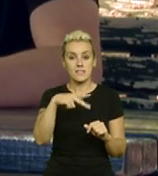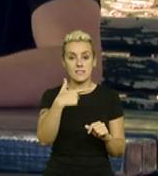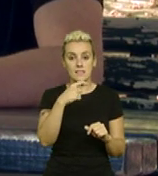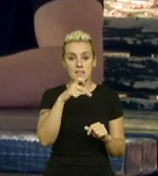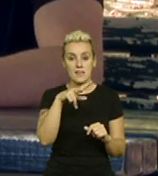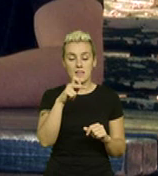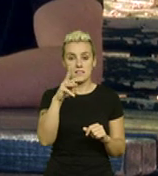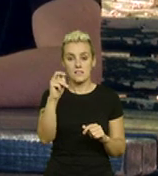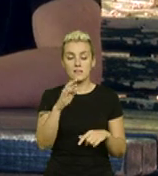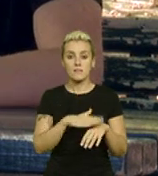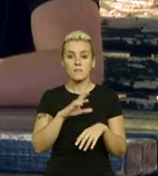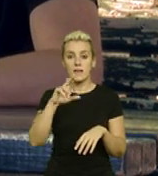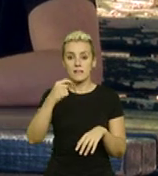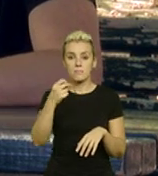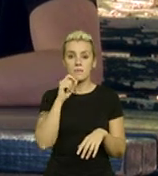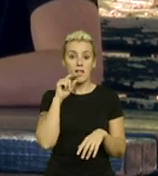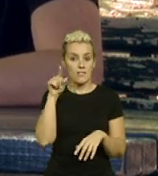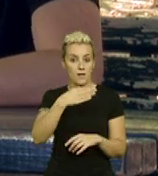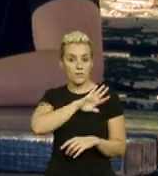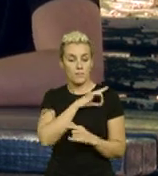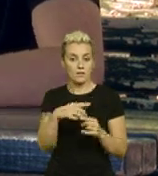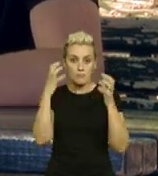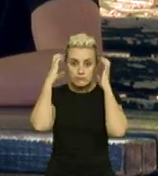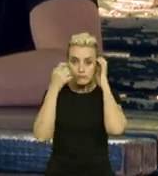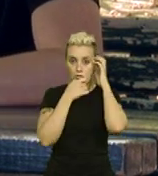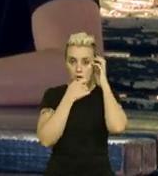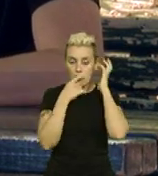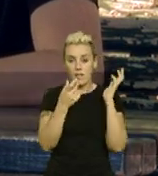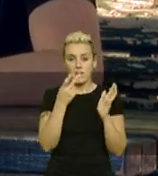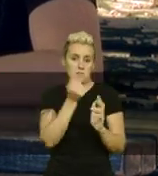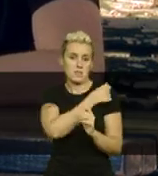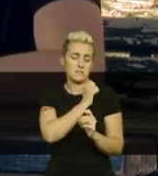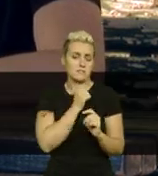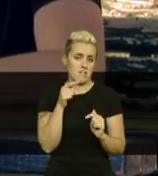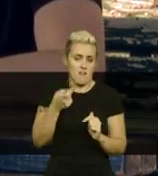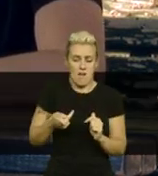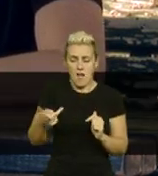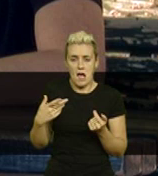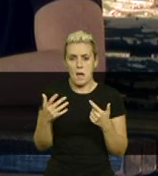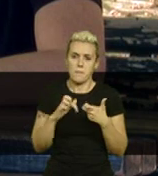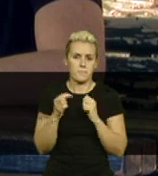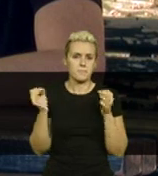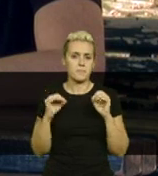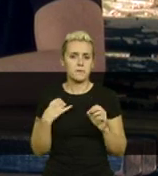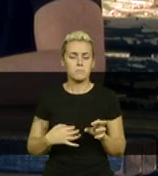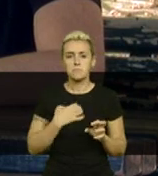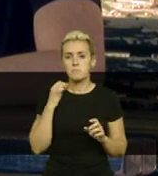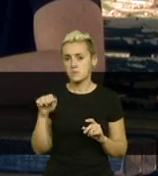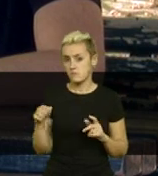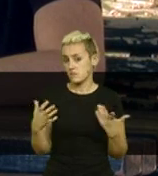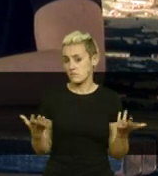estudos permitem viver aqui saem sem stress mas sim